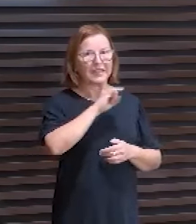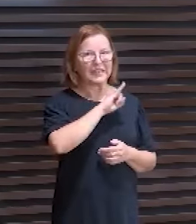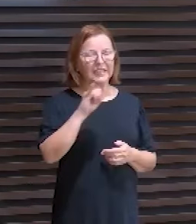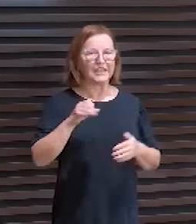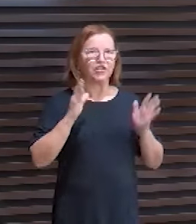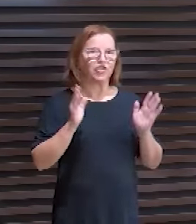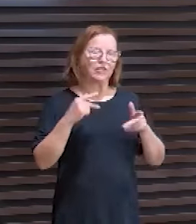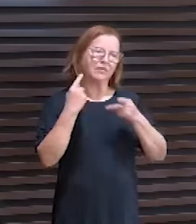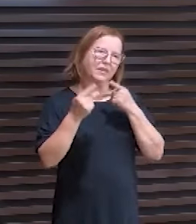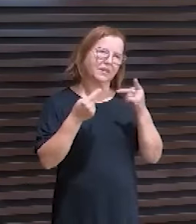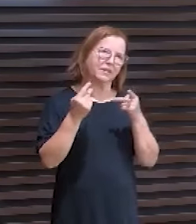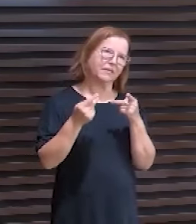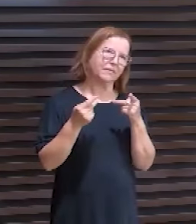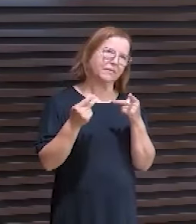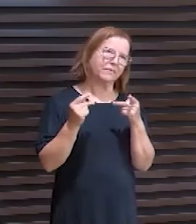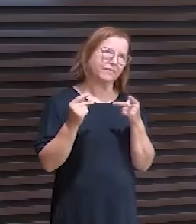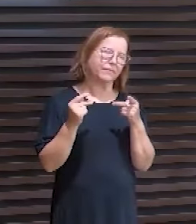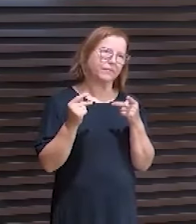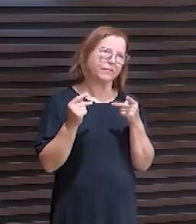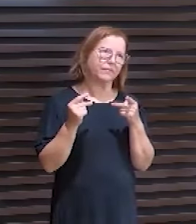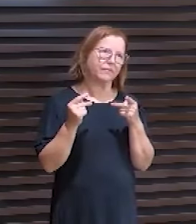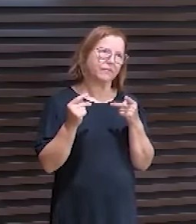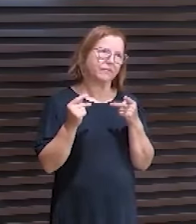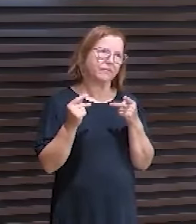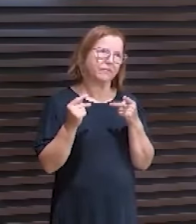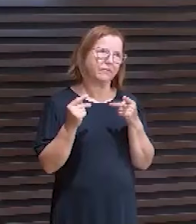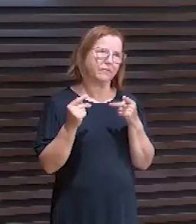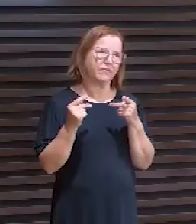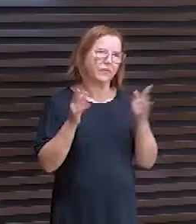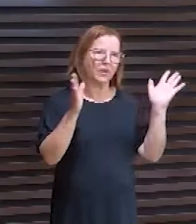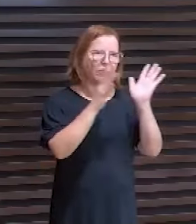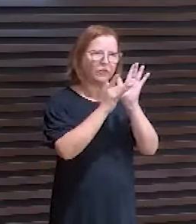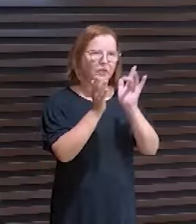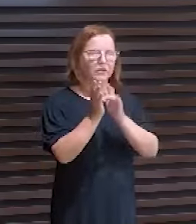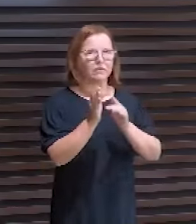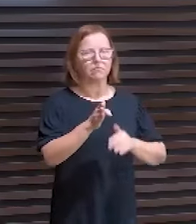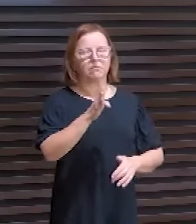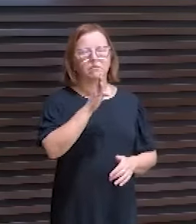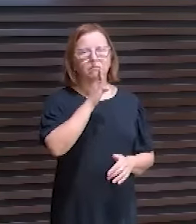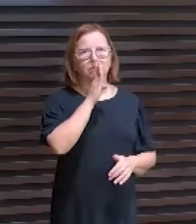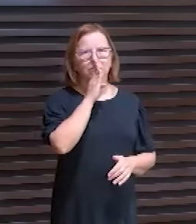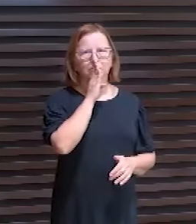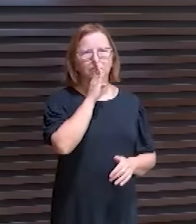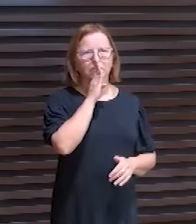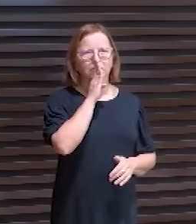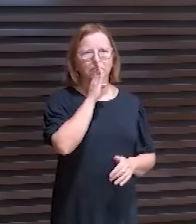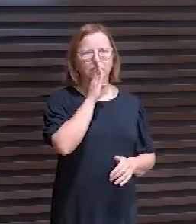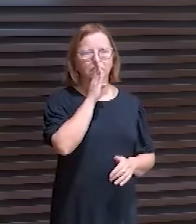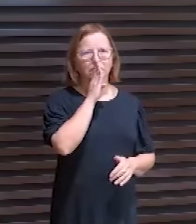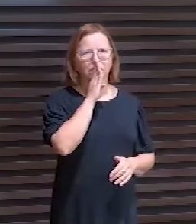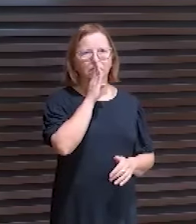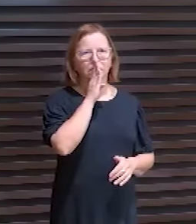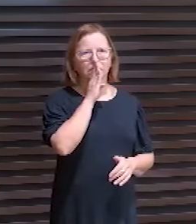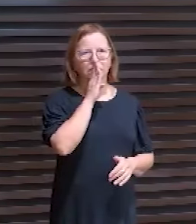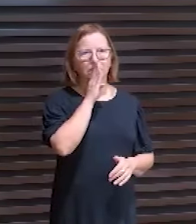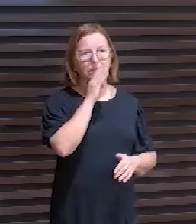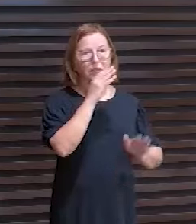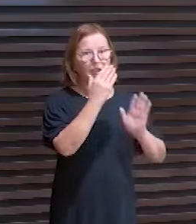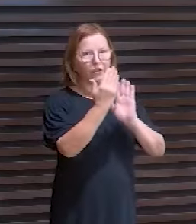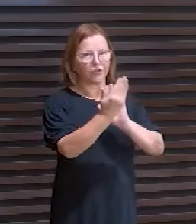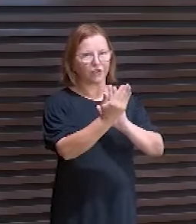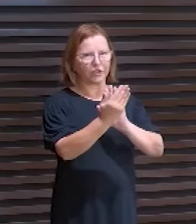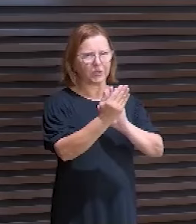olha ele não abriu a boca ele não abriu a boca diante de